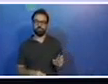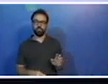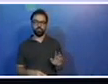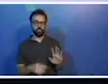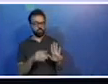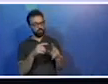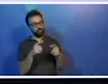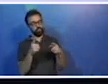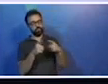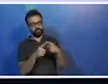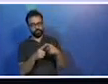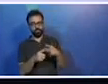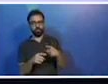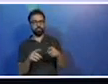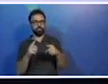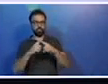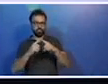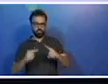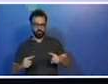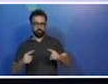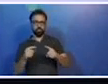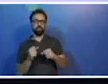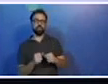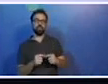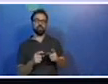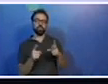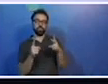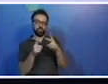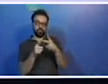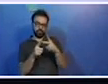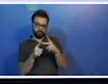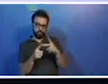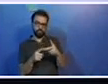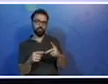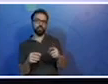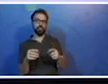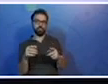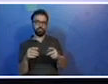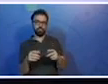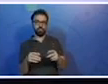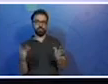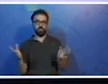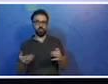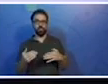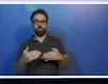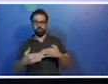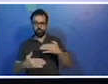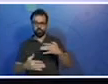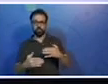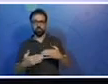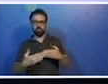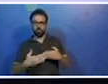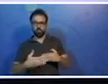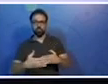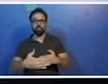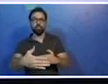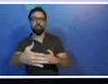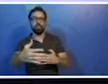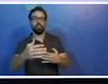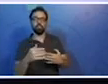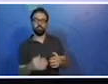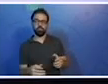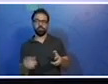simple present, que é o presente simples, o present continuous, que é o presente contínuo, né? E o